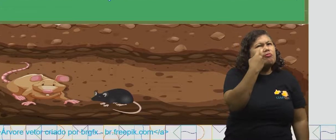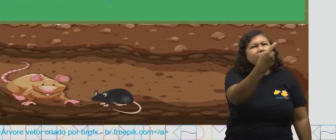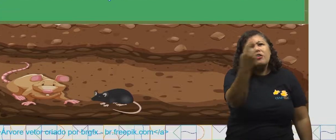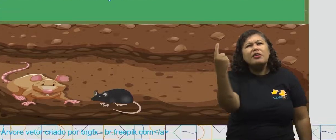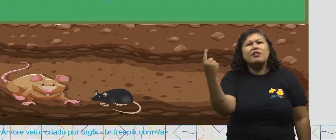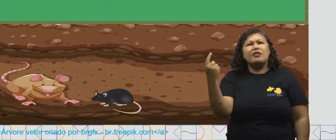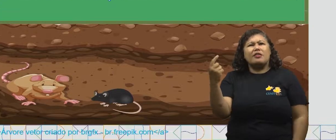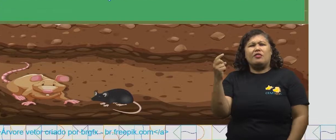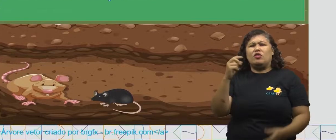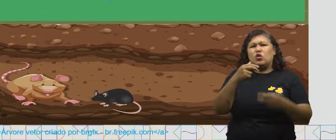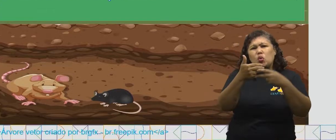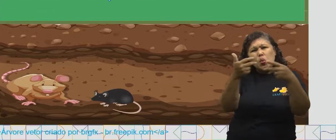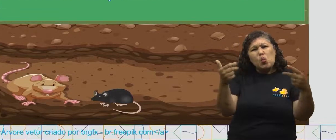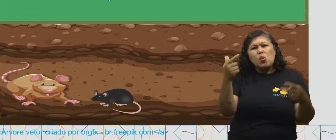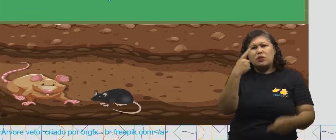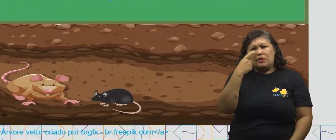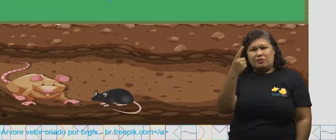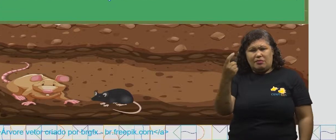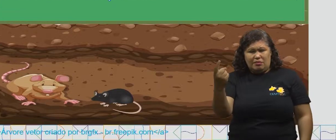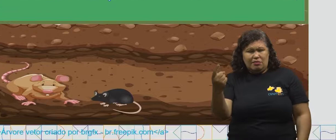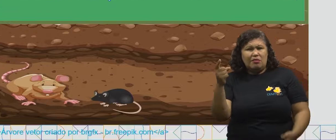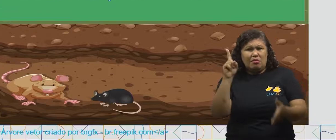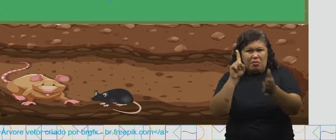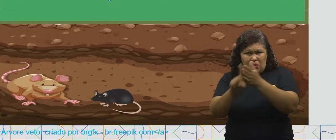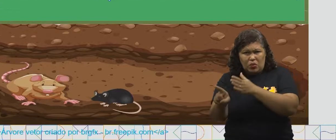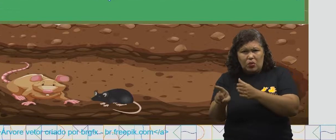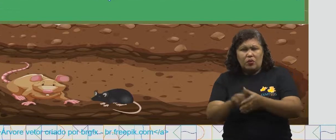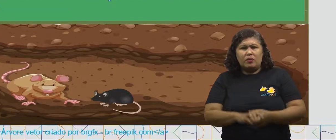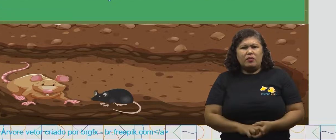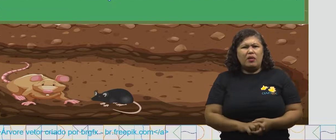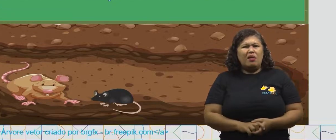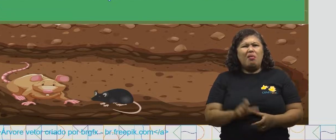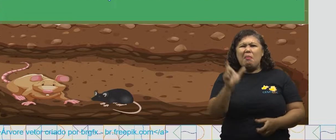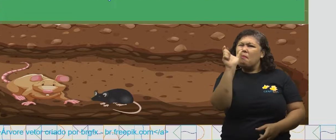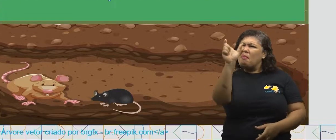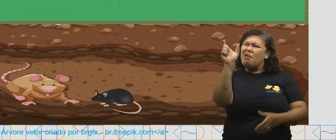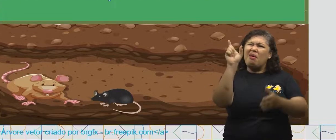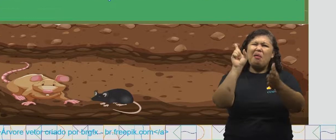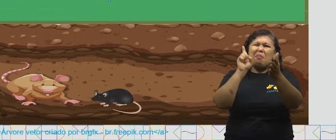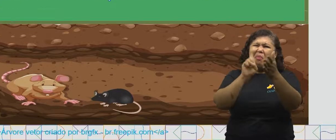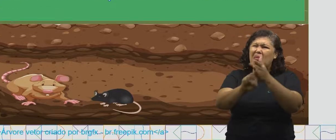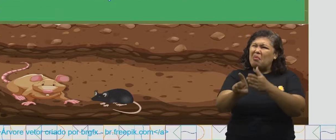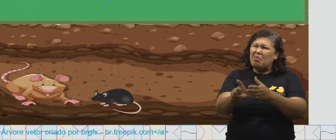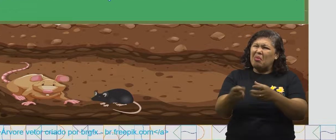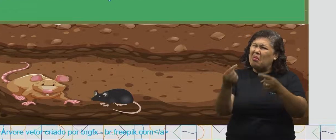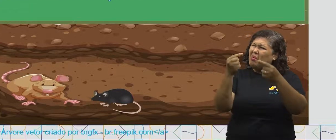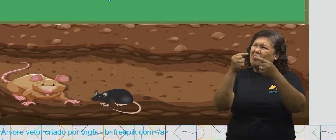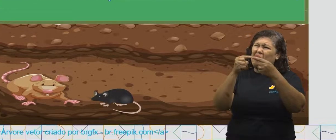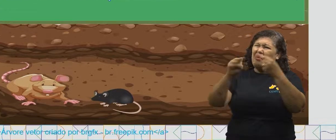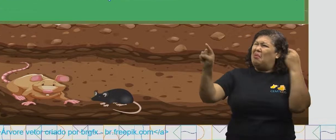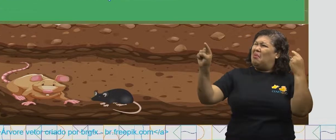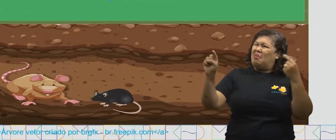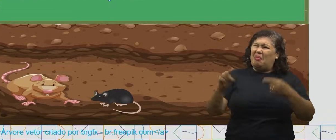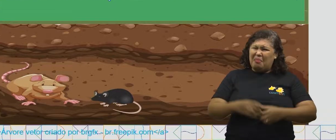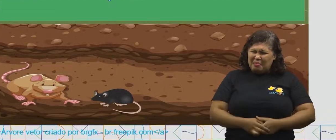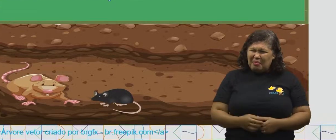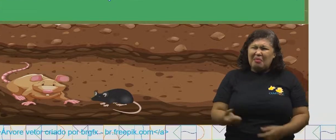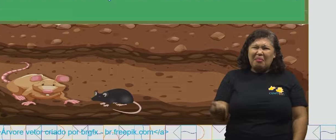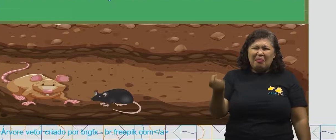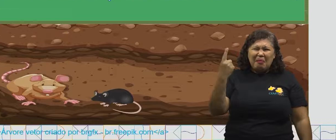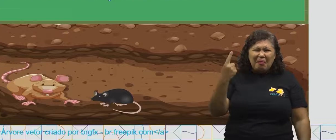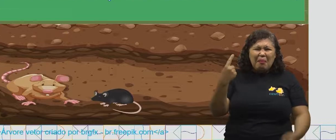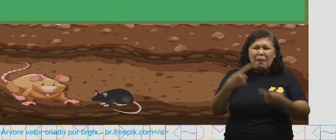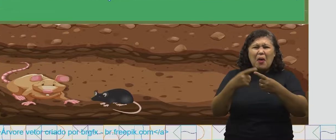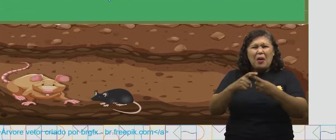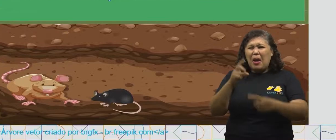interessante, perguntou ele. A palavra perguntou não está fazendo sentido algum nessa parte do texto, pois ele não